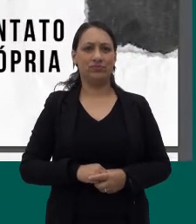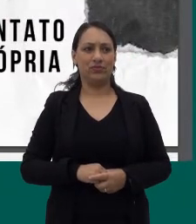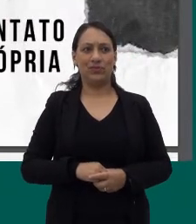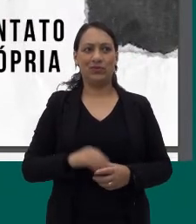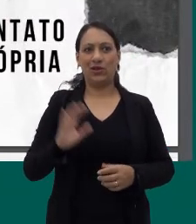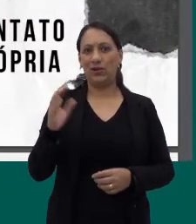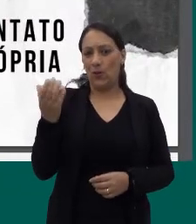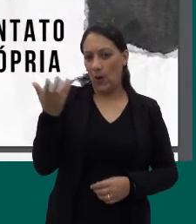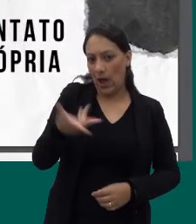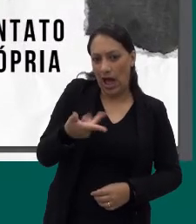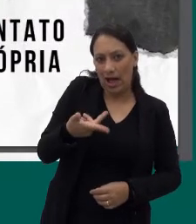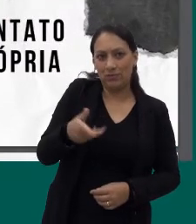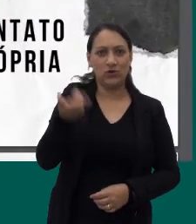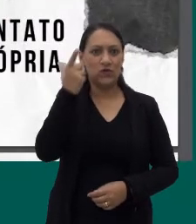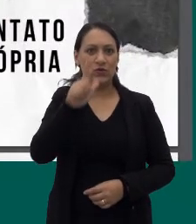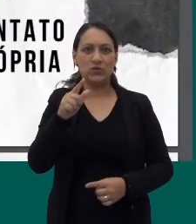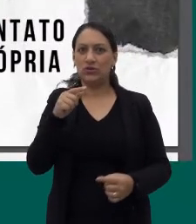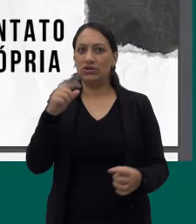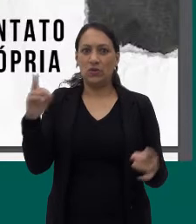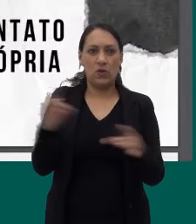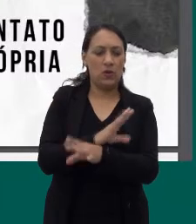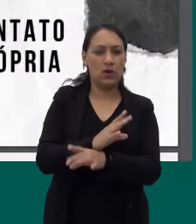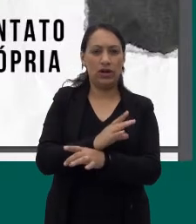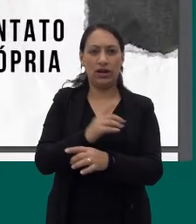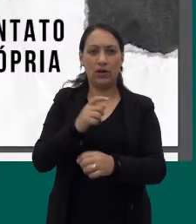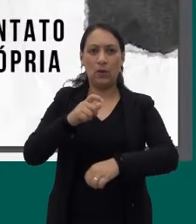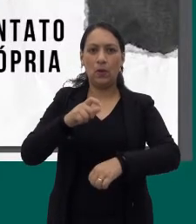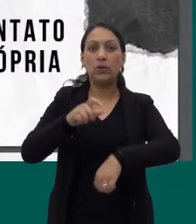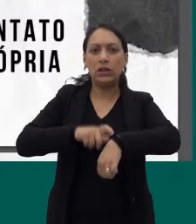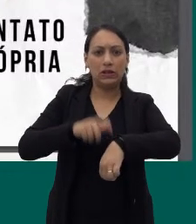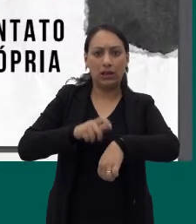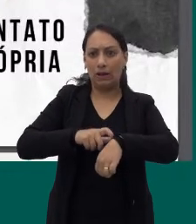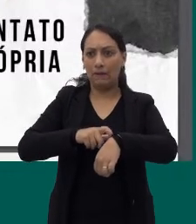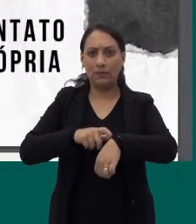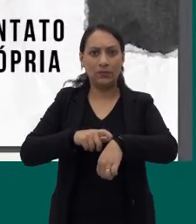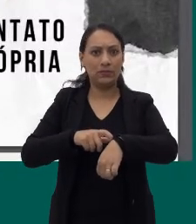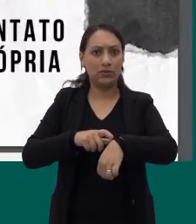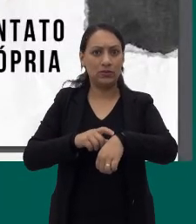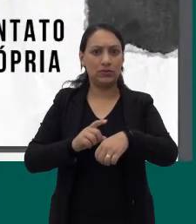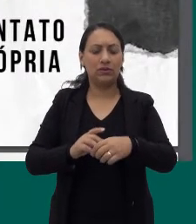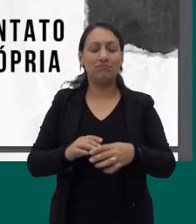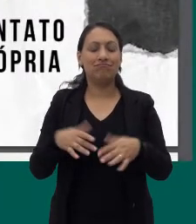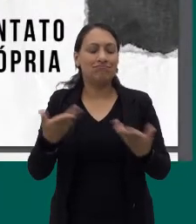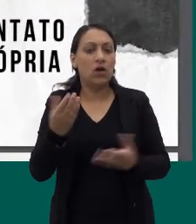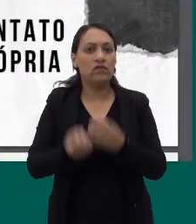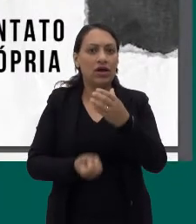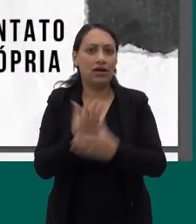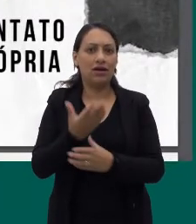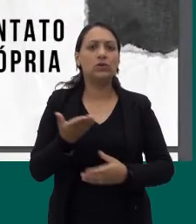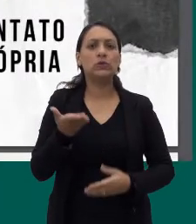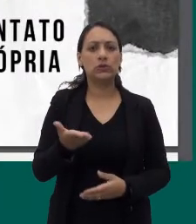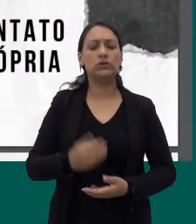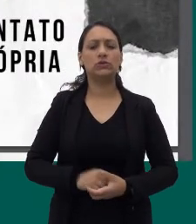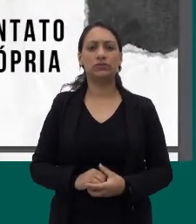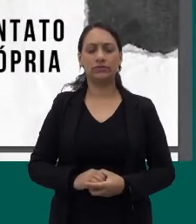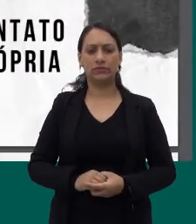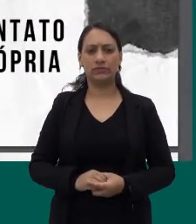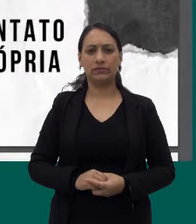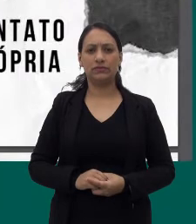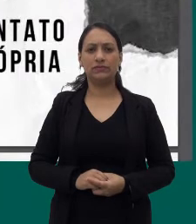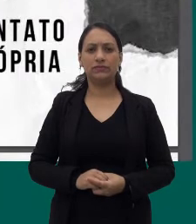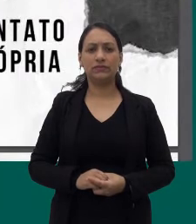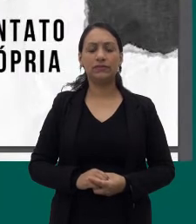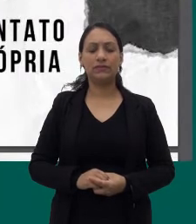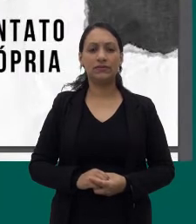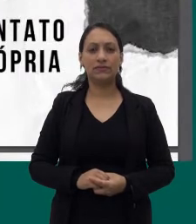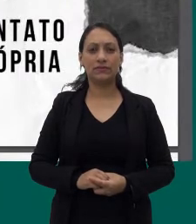rápido, porque senão a gente não vai cumprir tal prazo, né? Então, isso vai se criando e vai